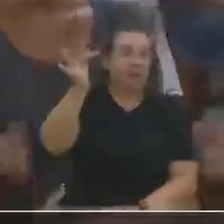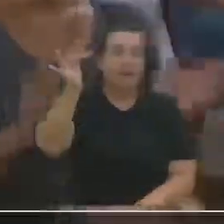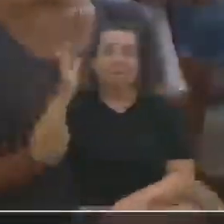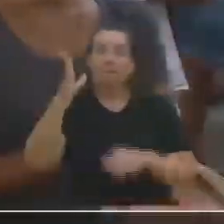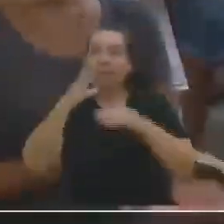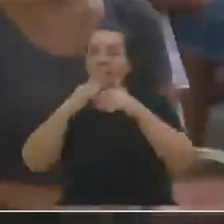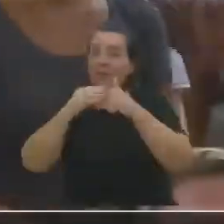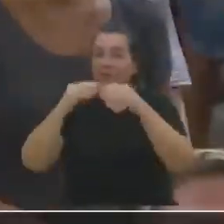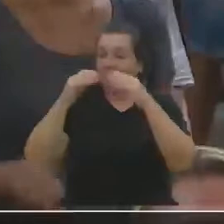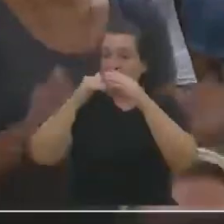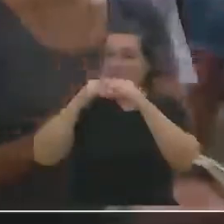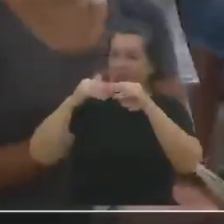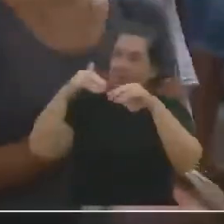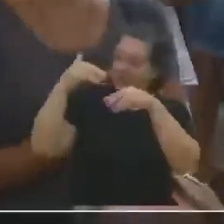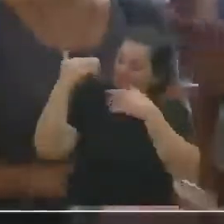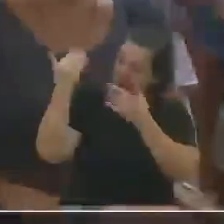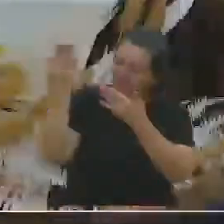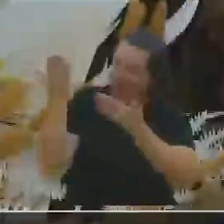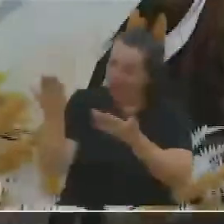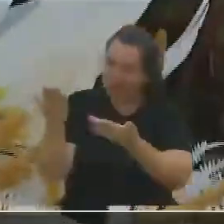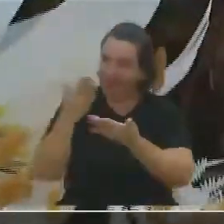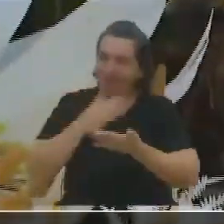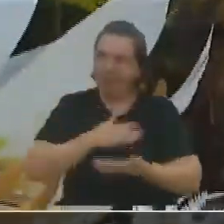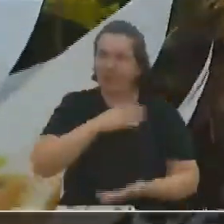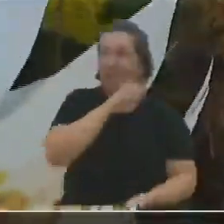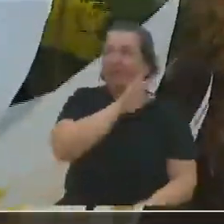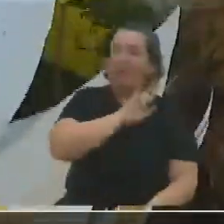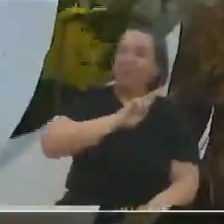sei que o meu futuro